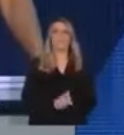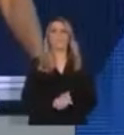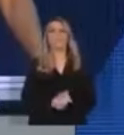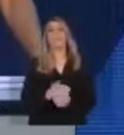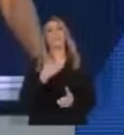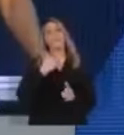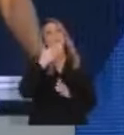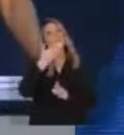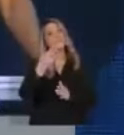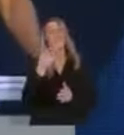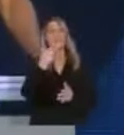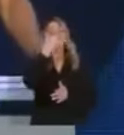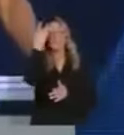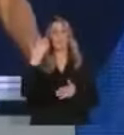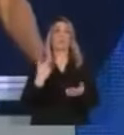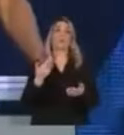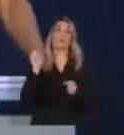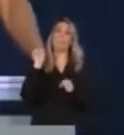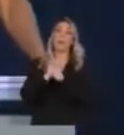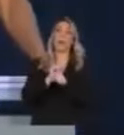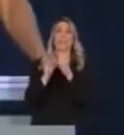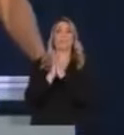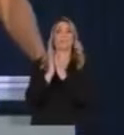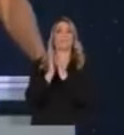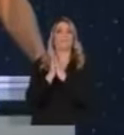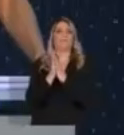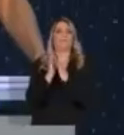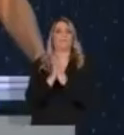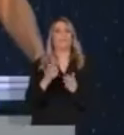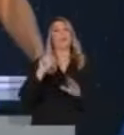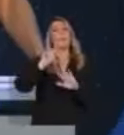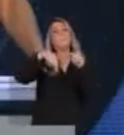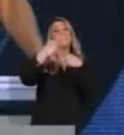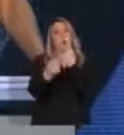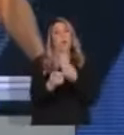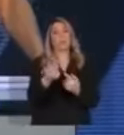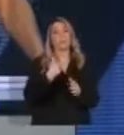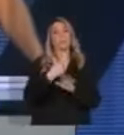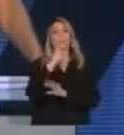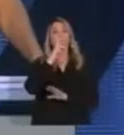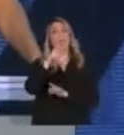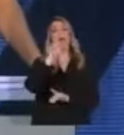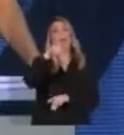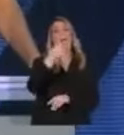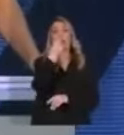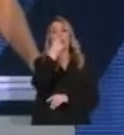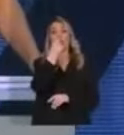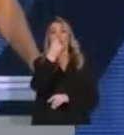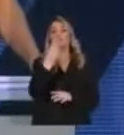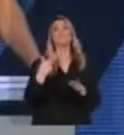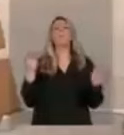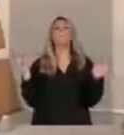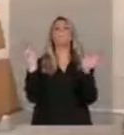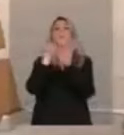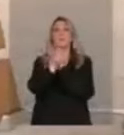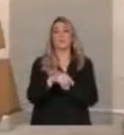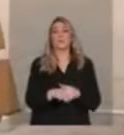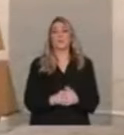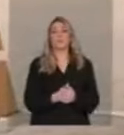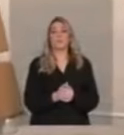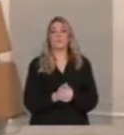manifestações por favor para que a gente possa ir ao próximo candidato que vai responder é o índio da Costa vamos ver a